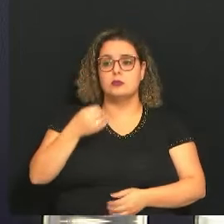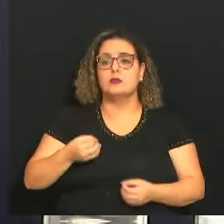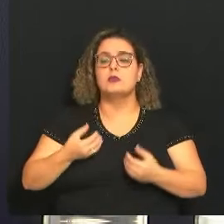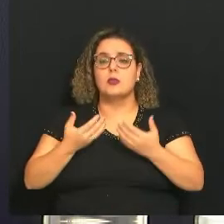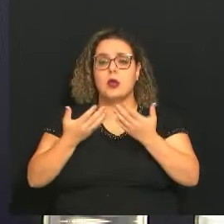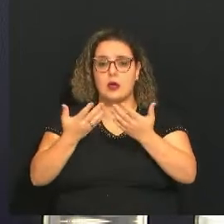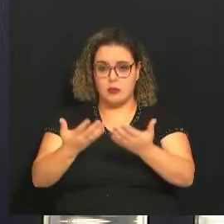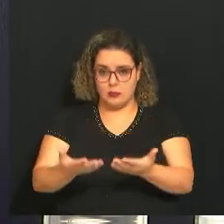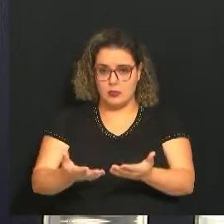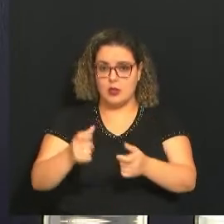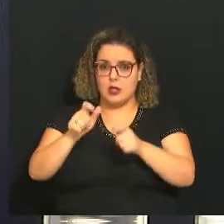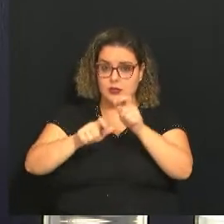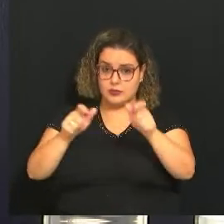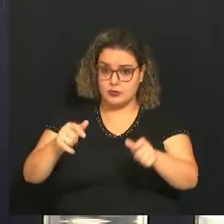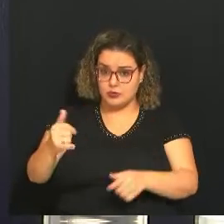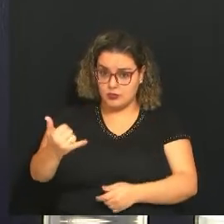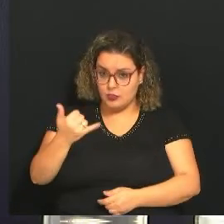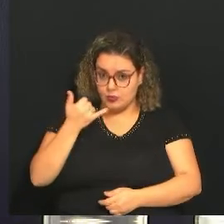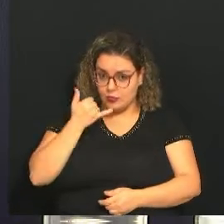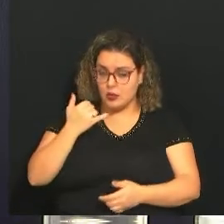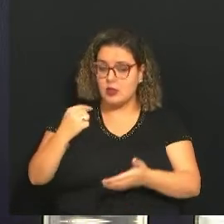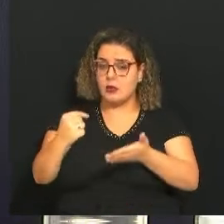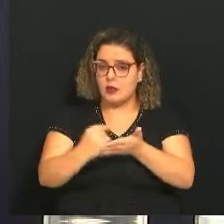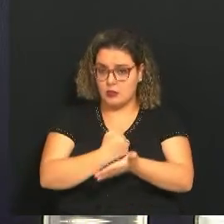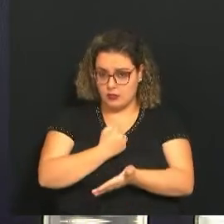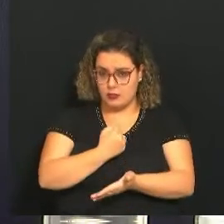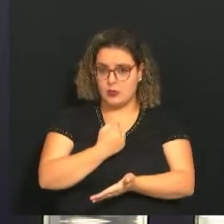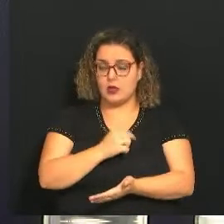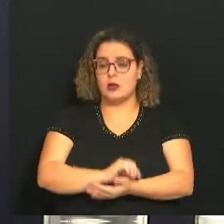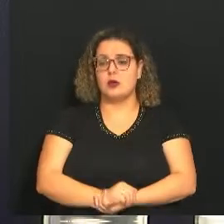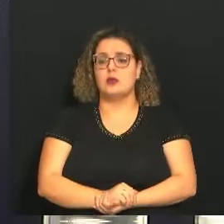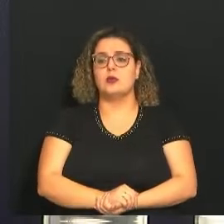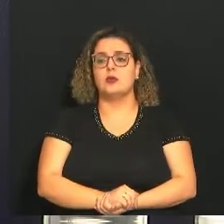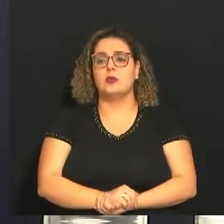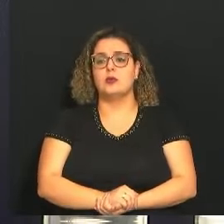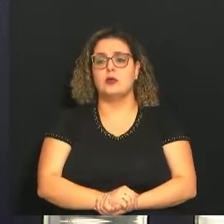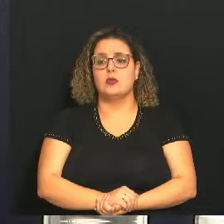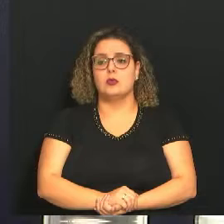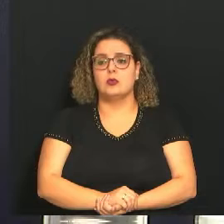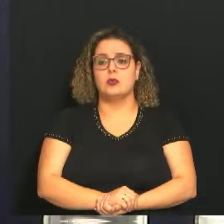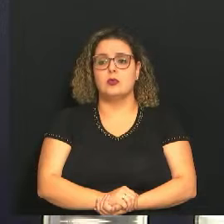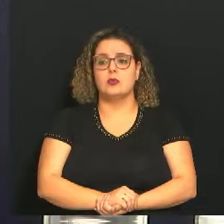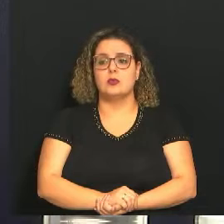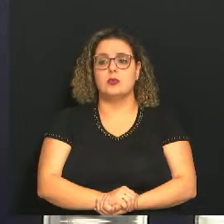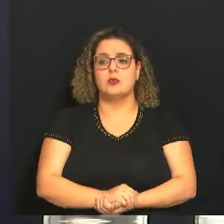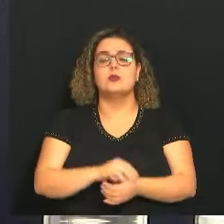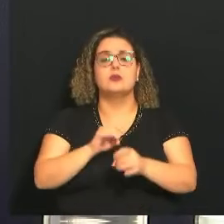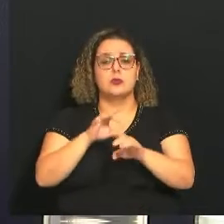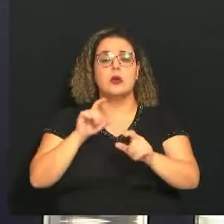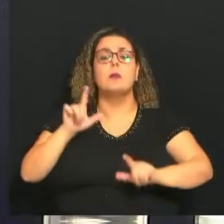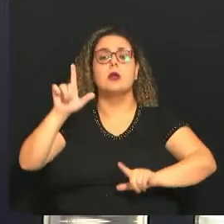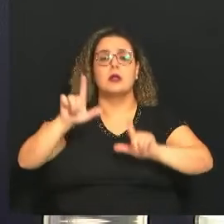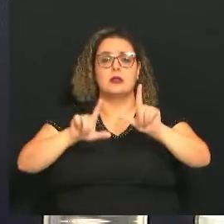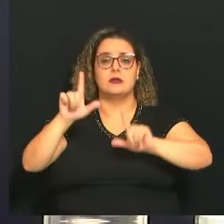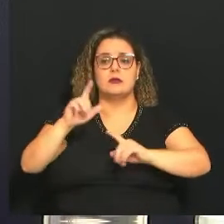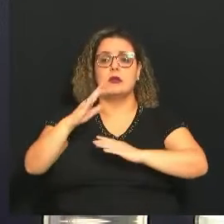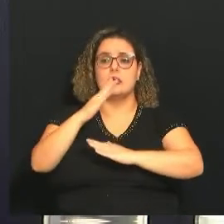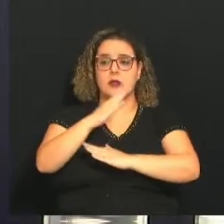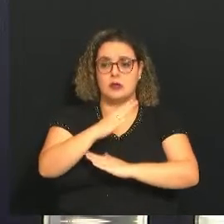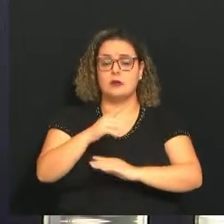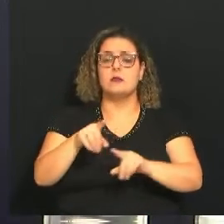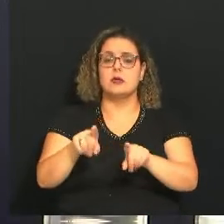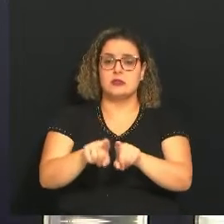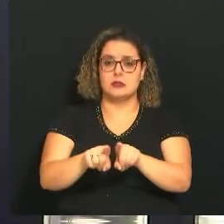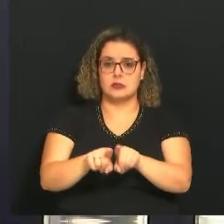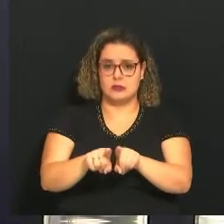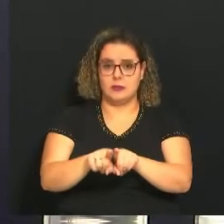para que as pessoas possam fazer questões. A gente sabe que essa comissão de estudos está sendo transmitida pela TV Câmara, mas a gente sabe também que ela está